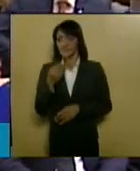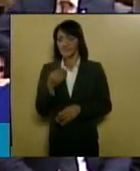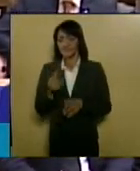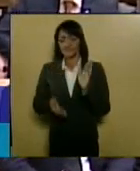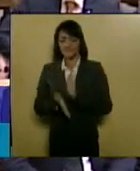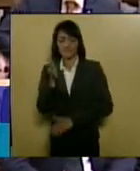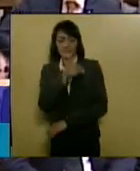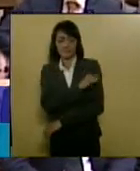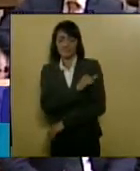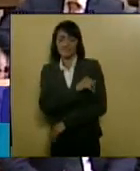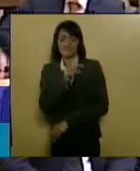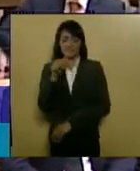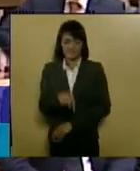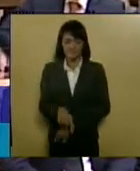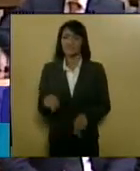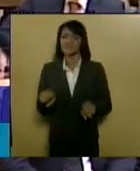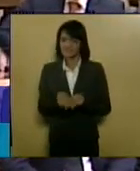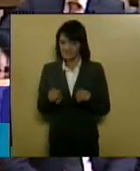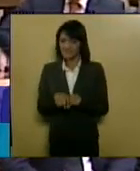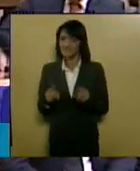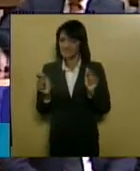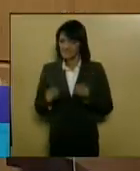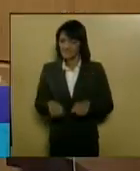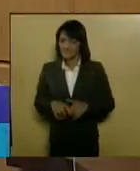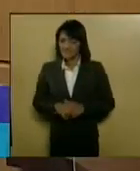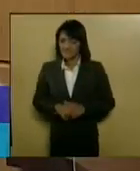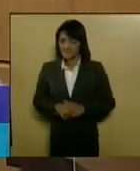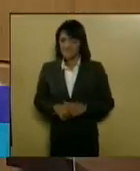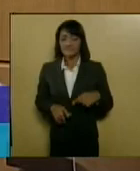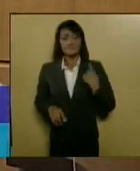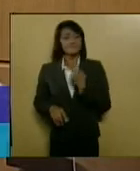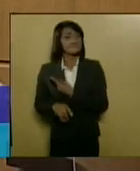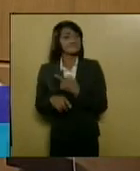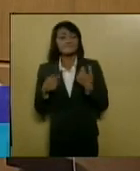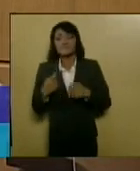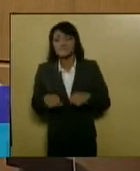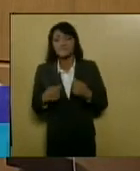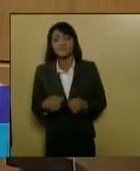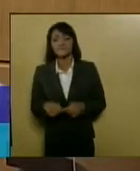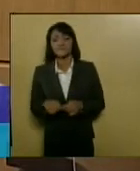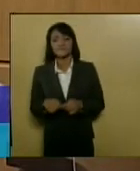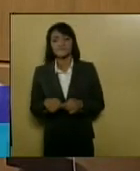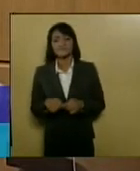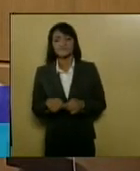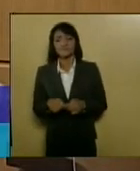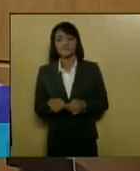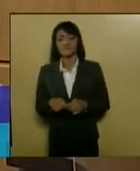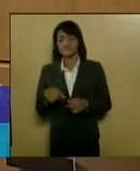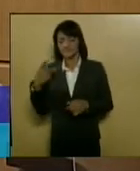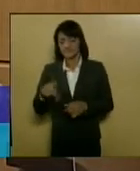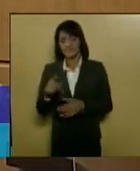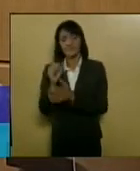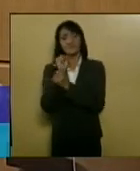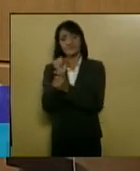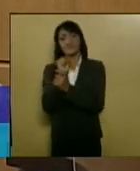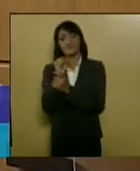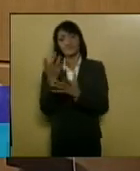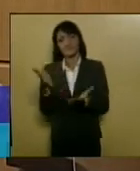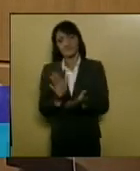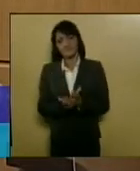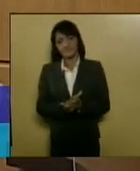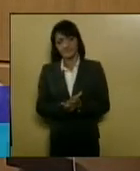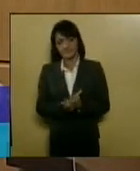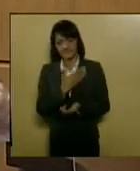Janeiro servissem aqui também. Porque nós estamos precisando de segurança pública e eu não tenho dúvida que a formação que foi dada